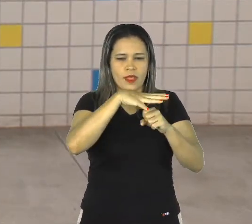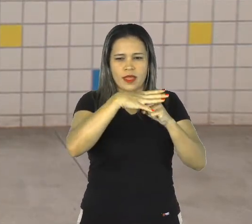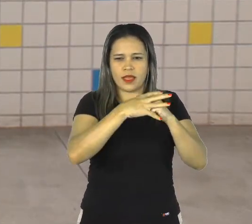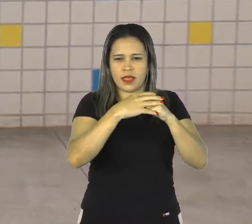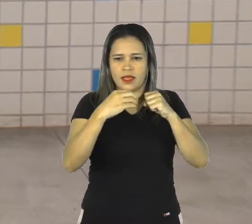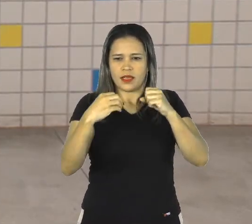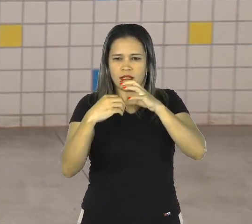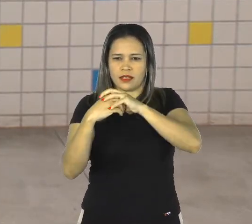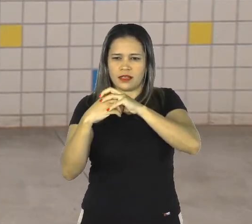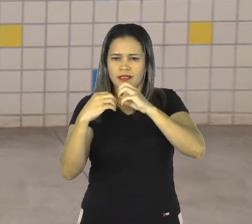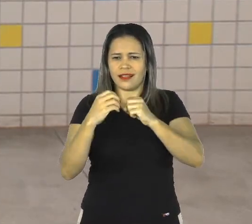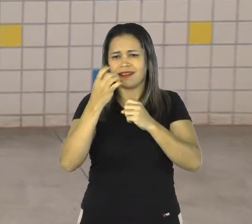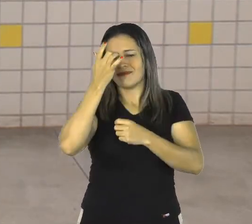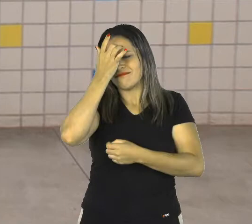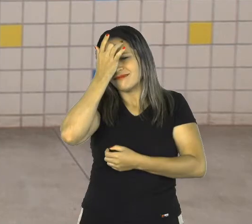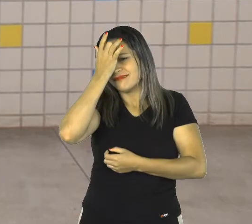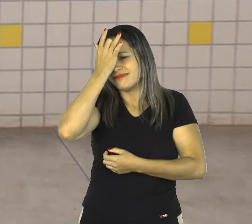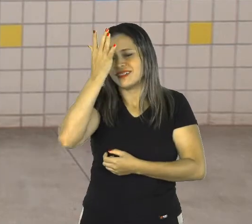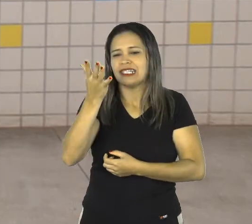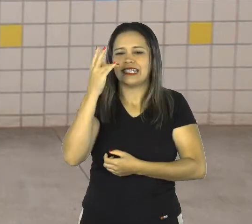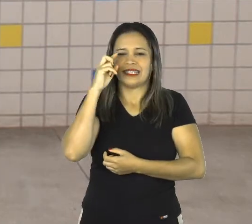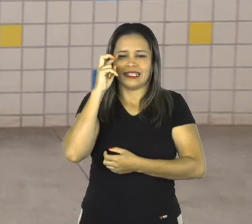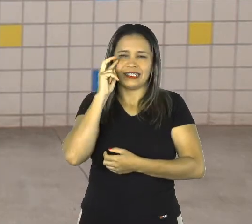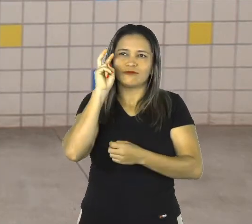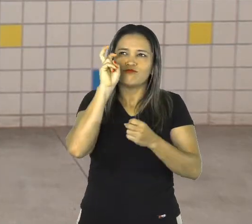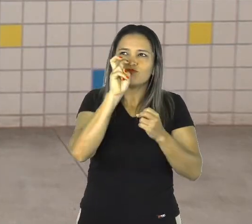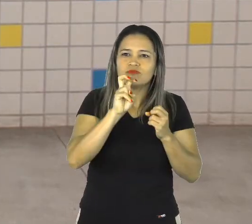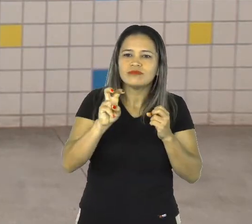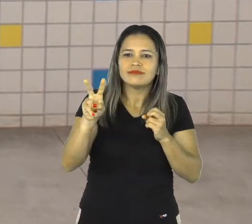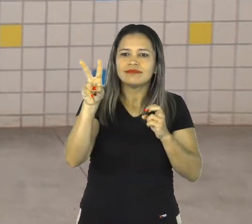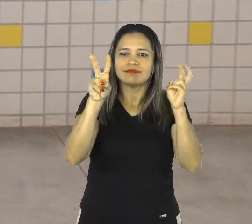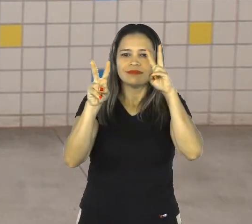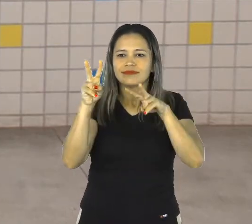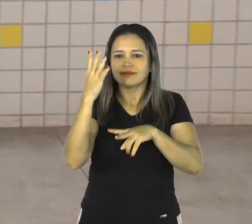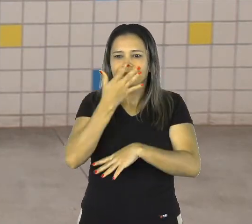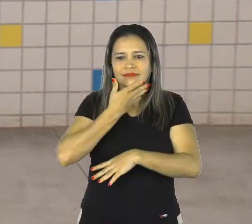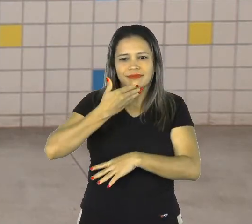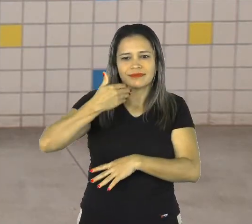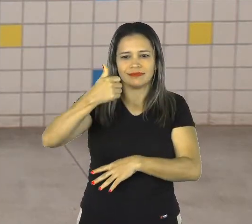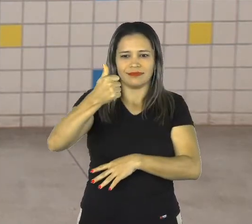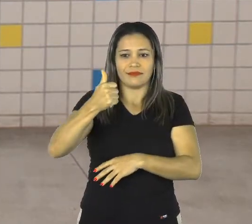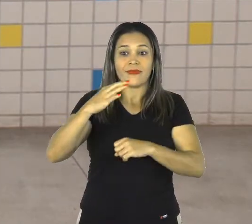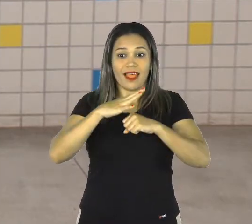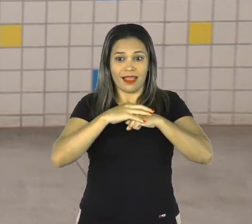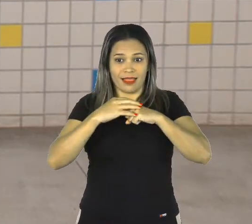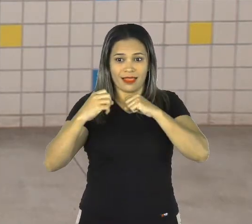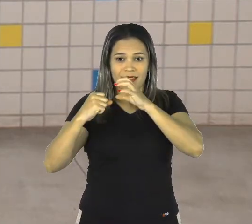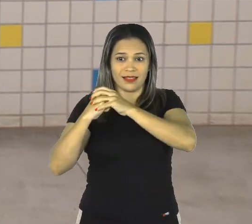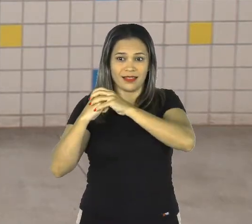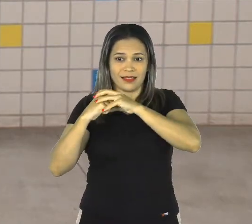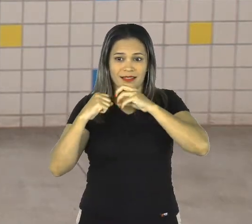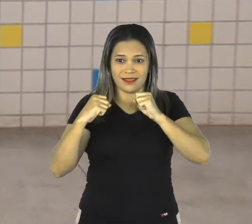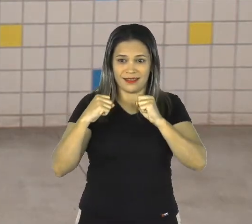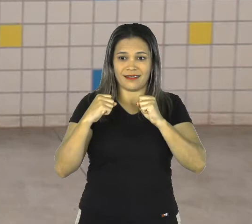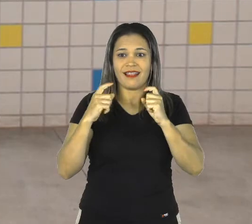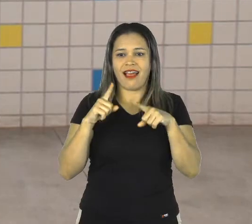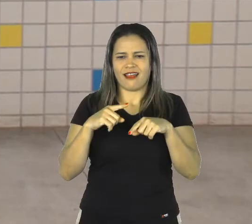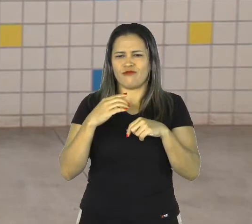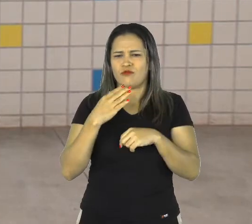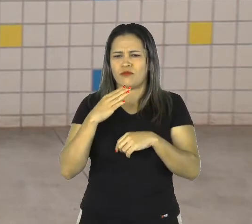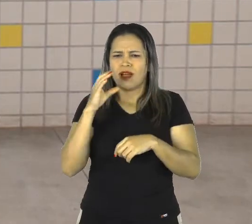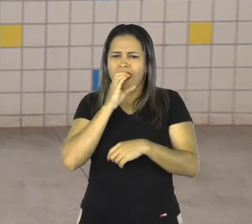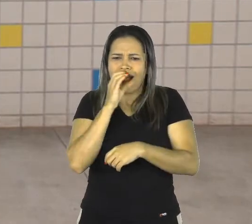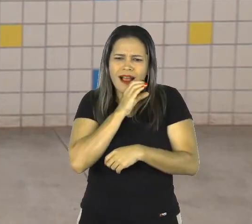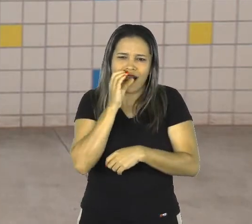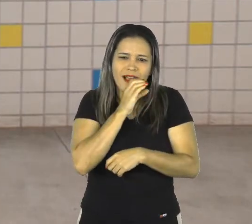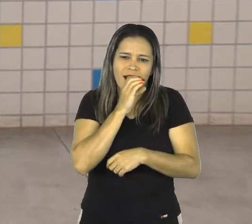deles que facilitam com que essa visão seja um pouquinho melhor. Então essas células têm um metabolismo muito rápido